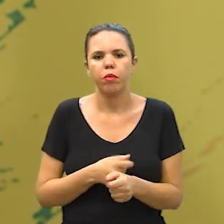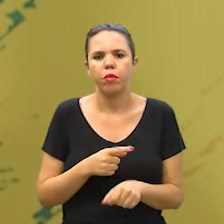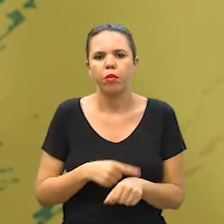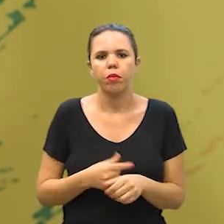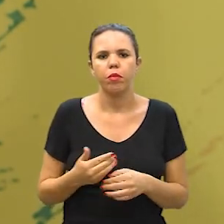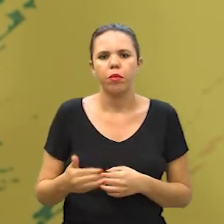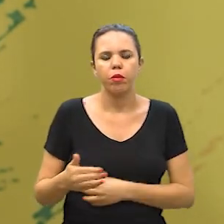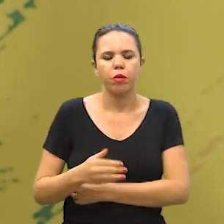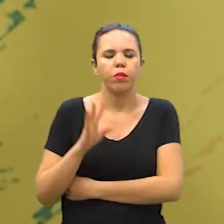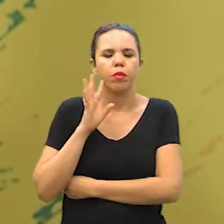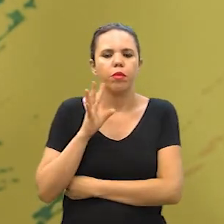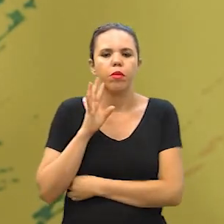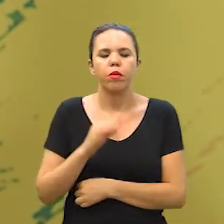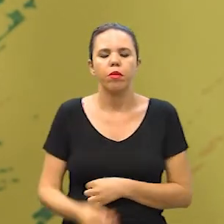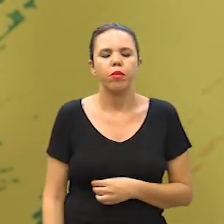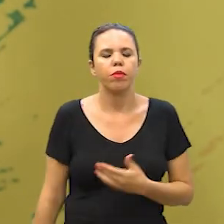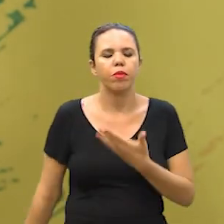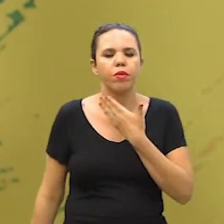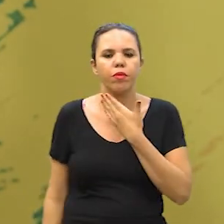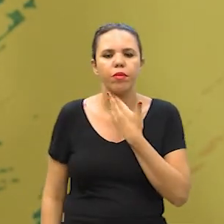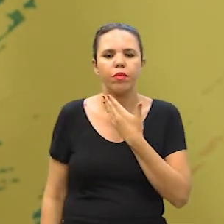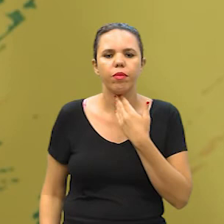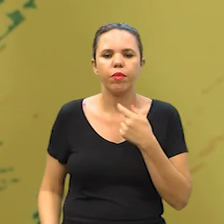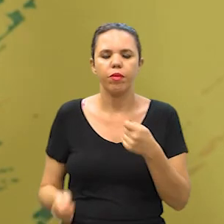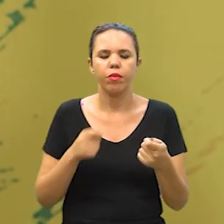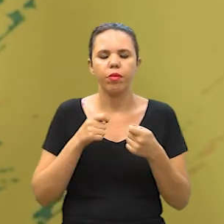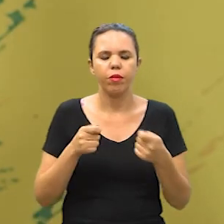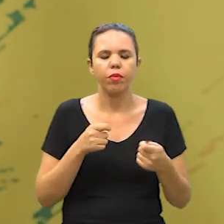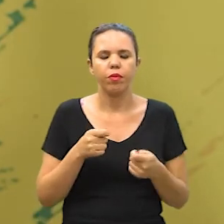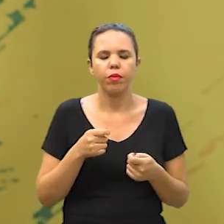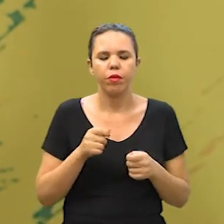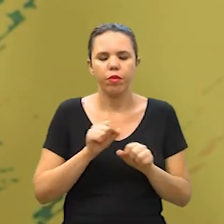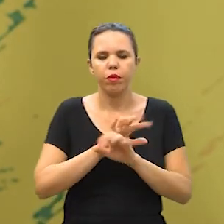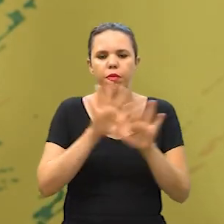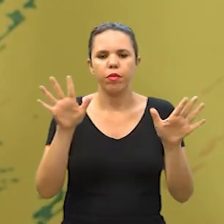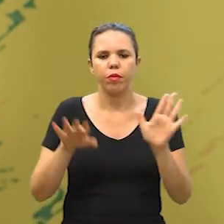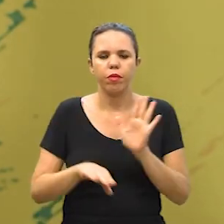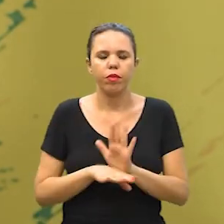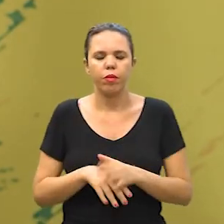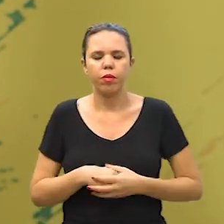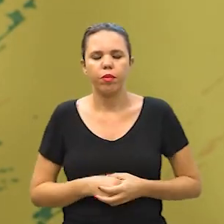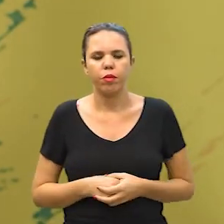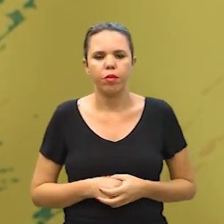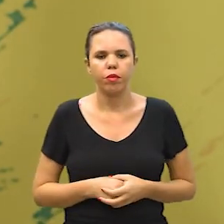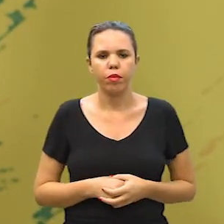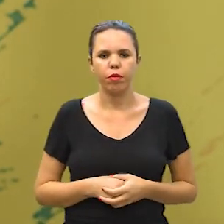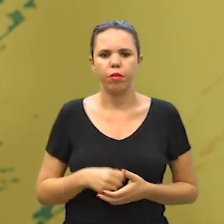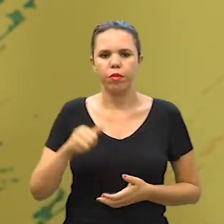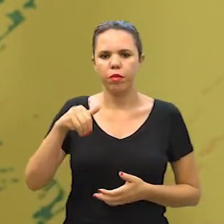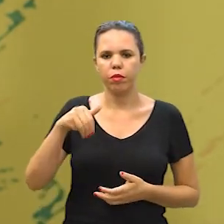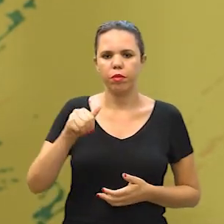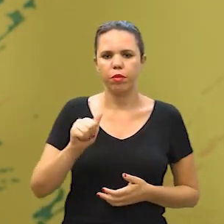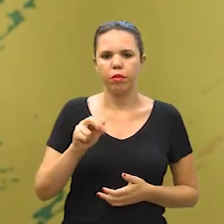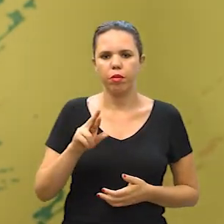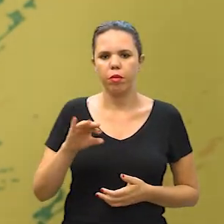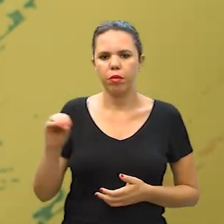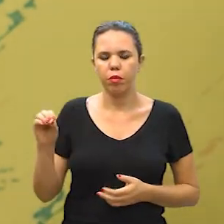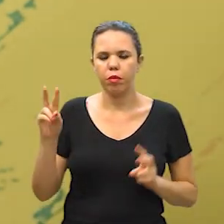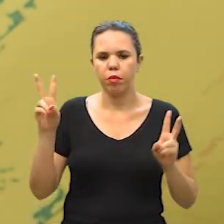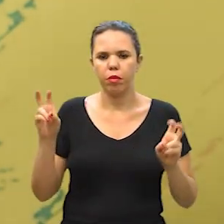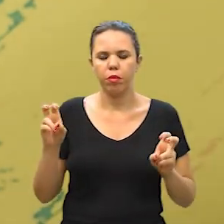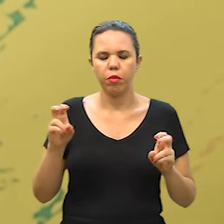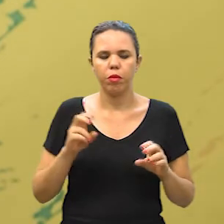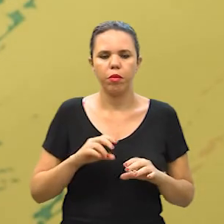do tempo, tá muito legal, né? É uma entrevista muito esclarecedora do Mário aqui conversando conosco a respeito